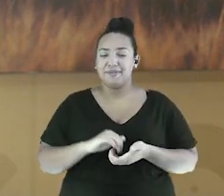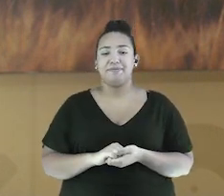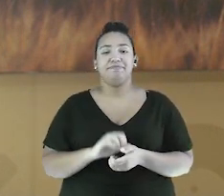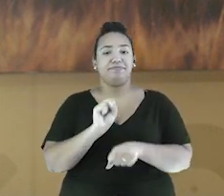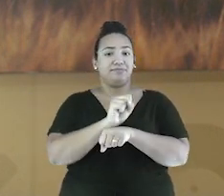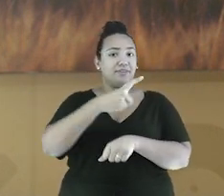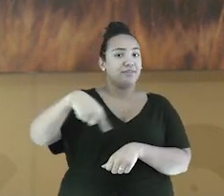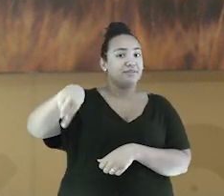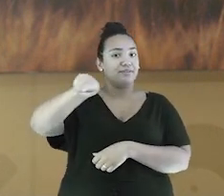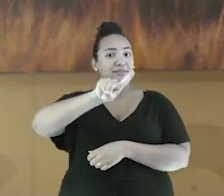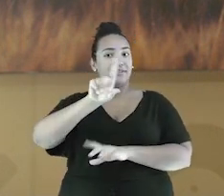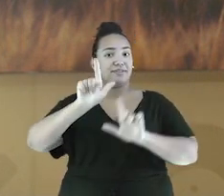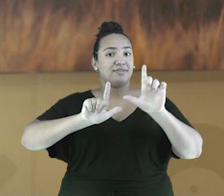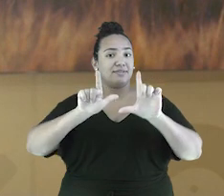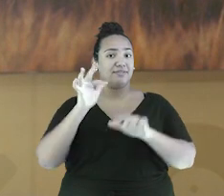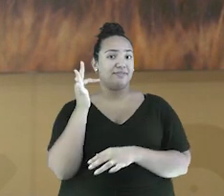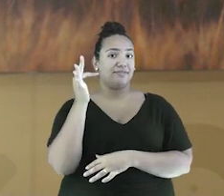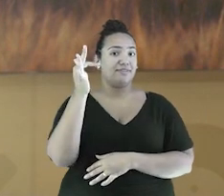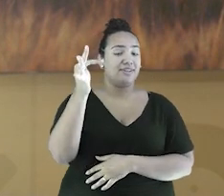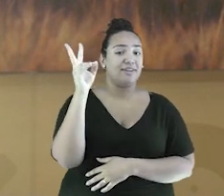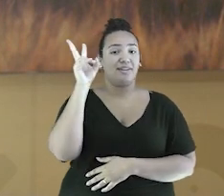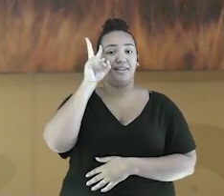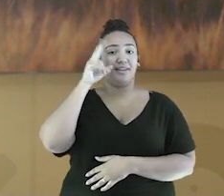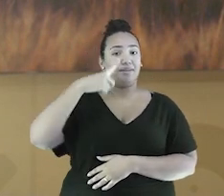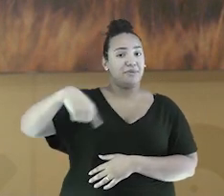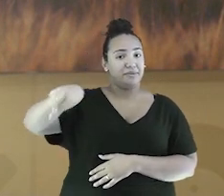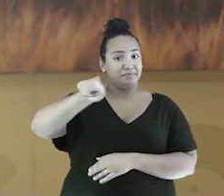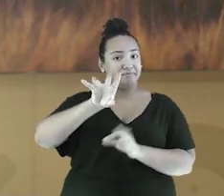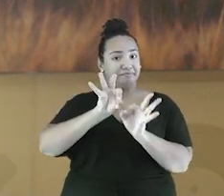Eu espero vocês no próximo programa e